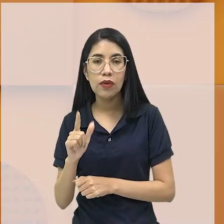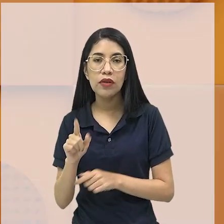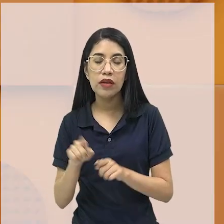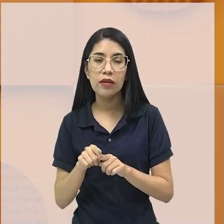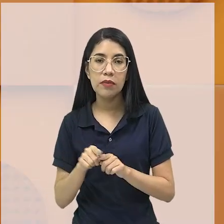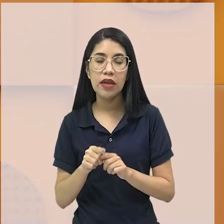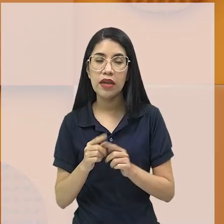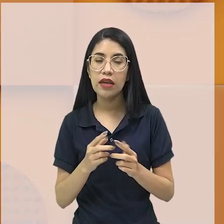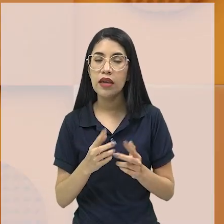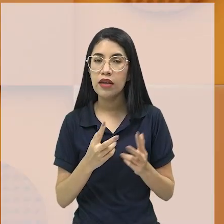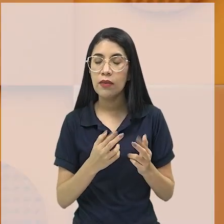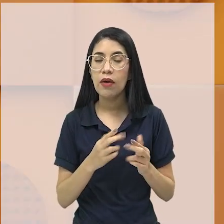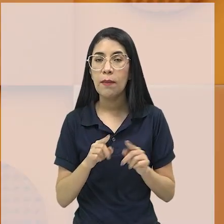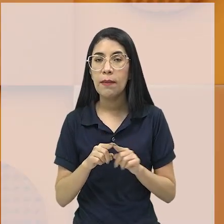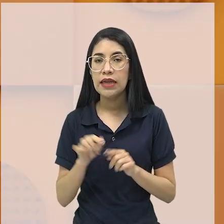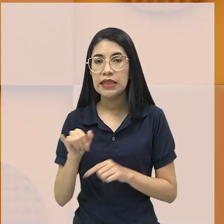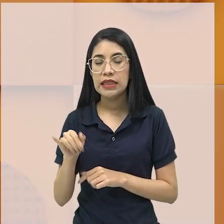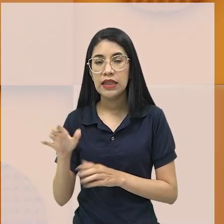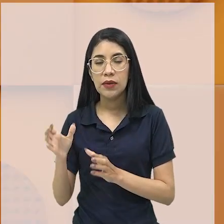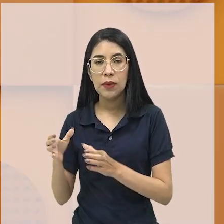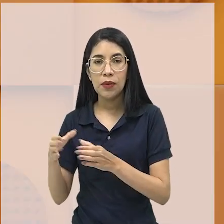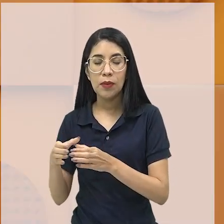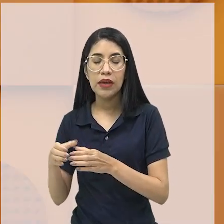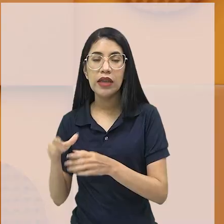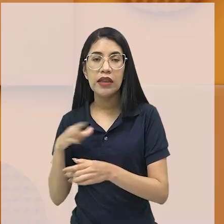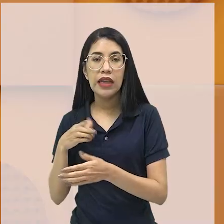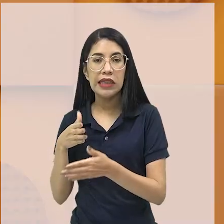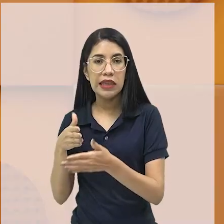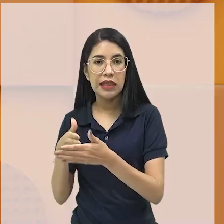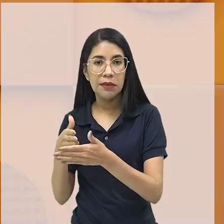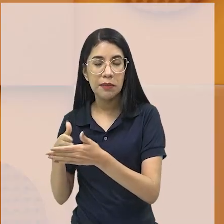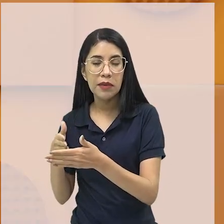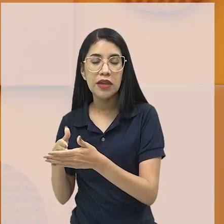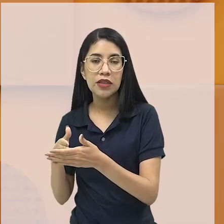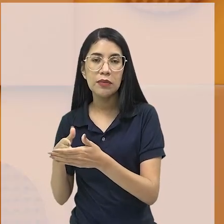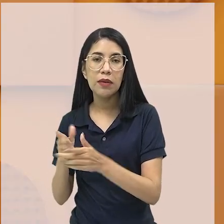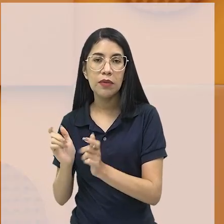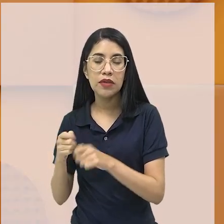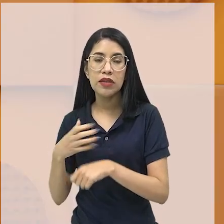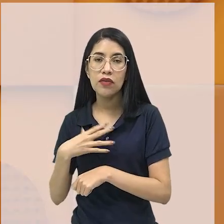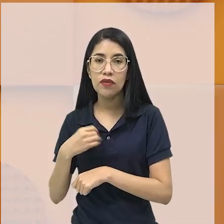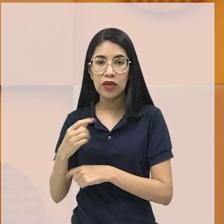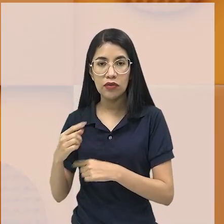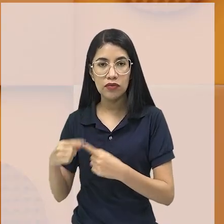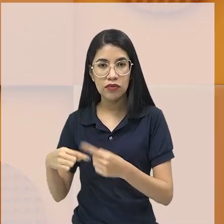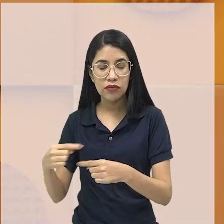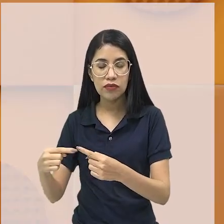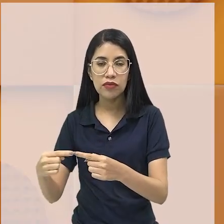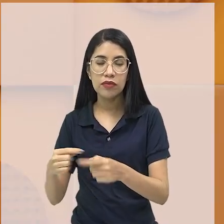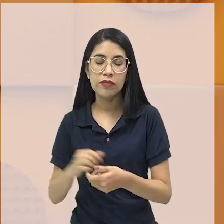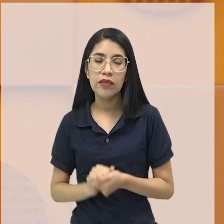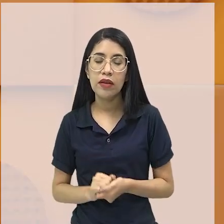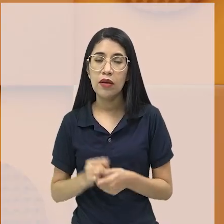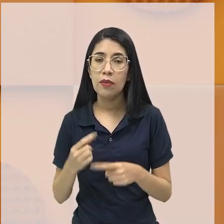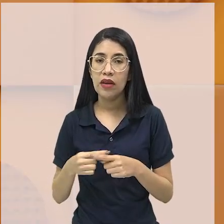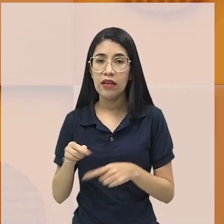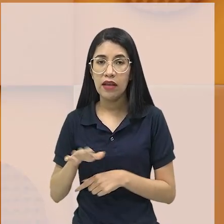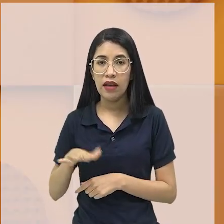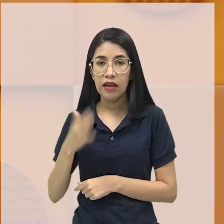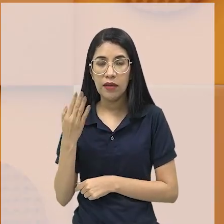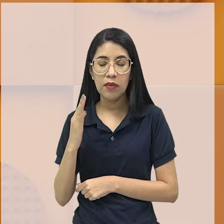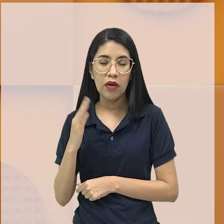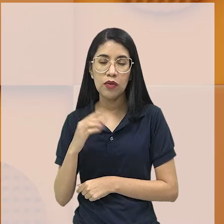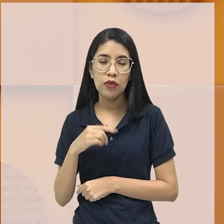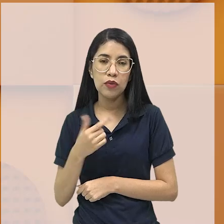considerados inadequados deve haver uma limitação da procriação, né? Porque biologicamente não seria